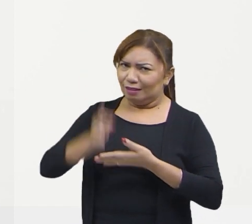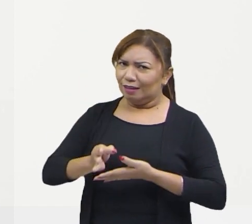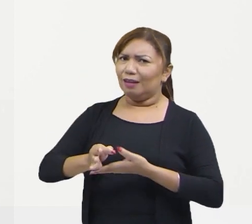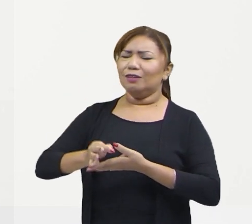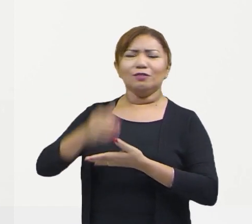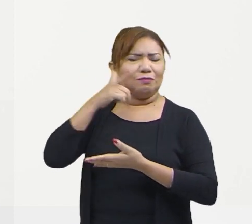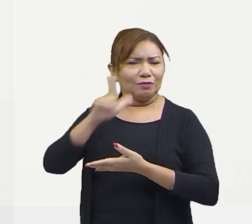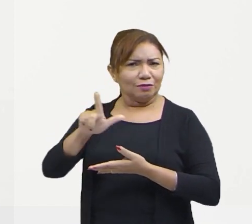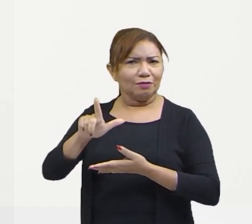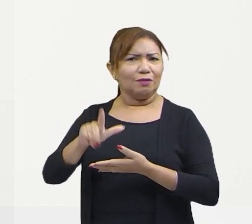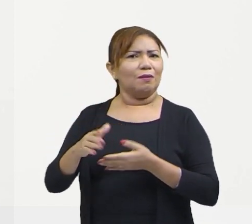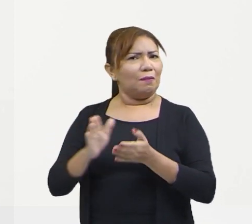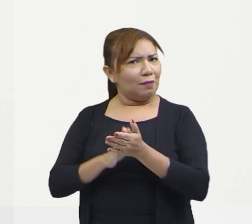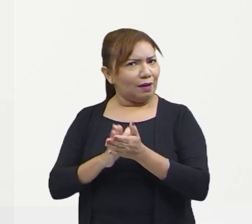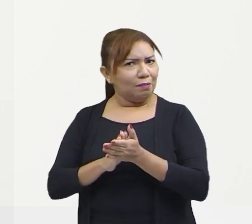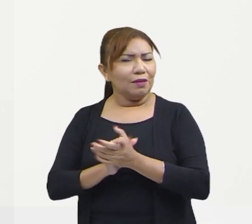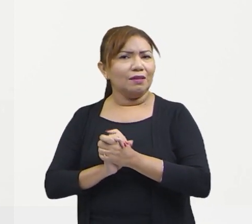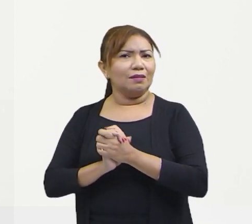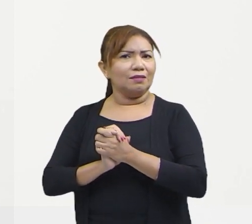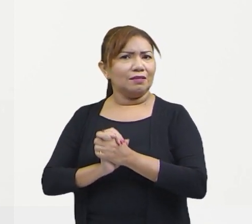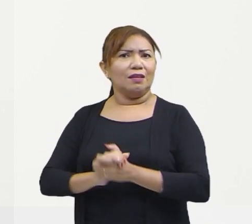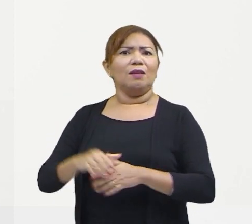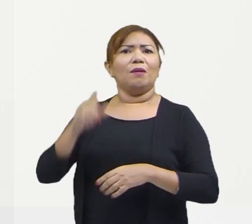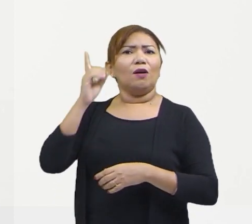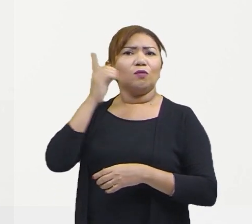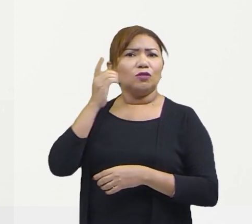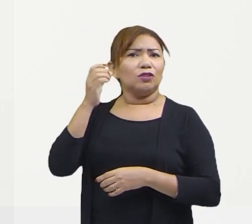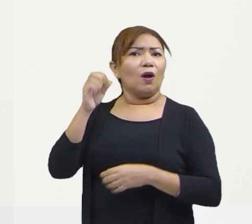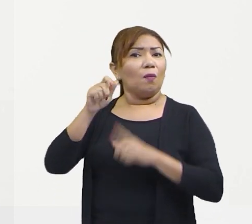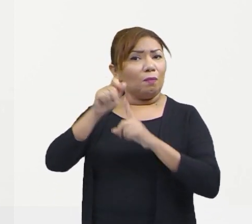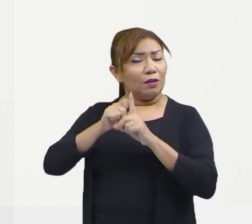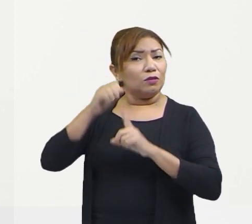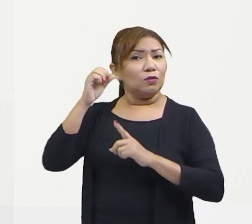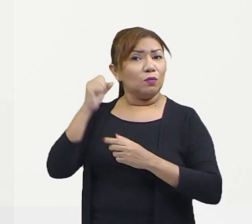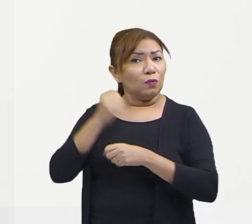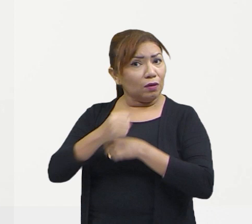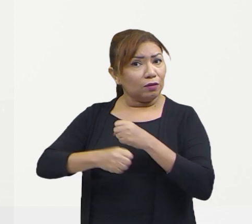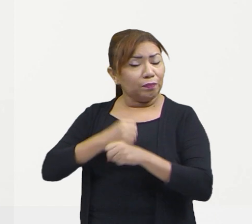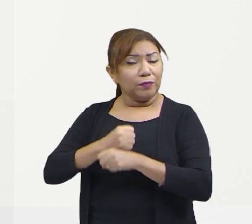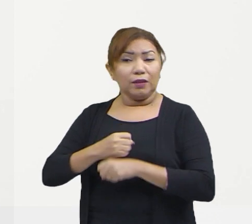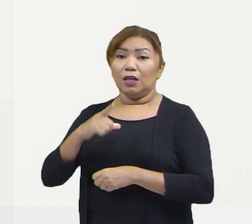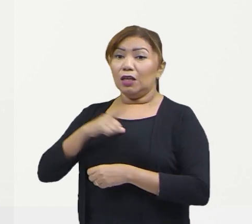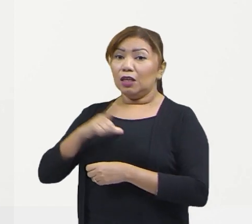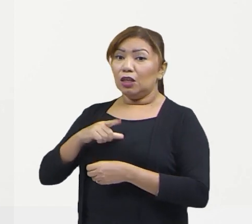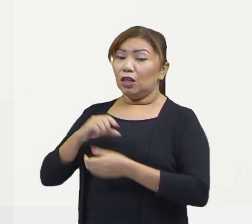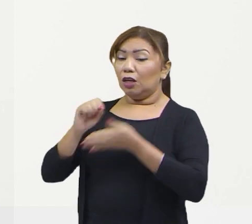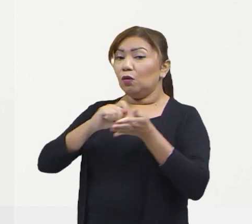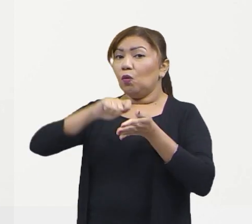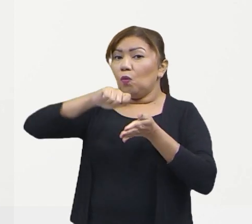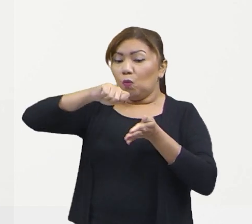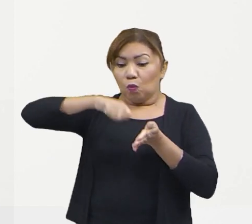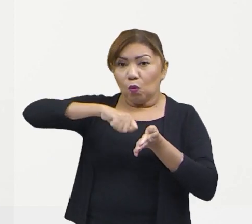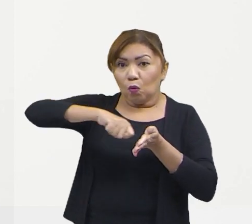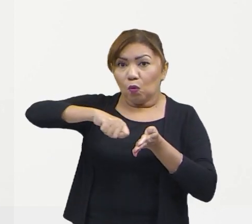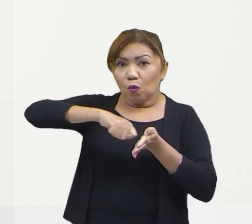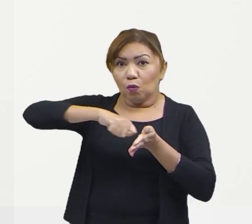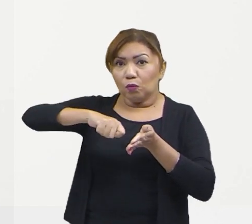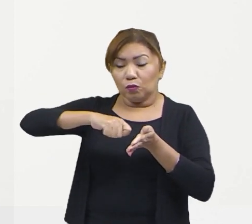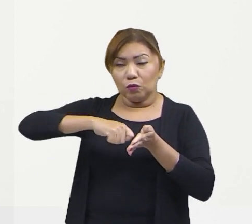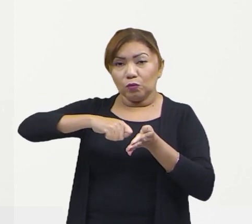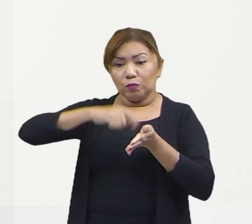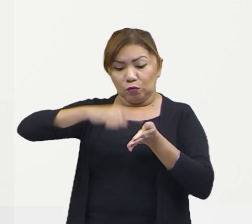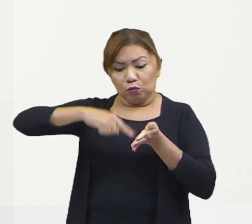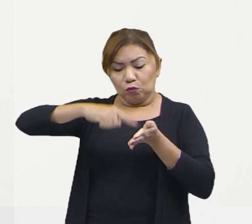semana, mês e ano. Vimos também o código de barra, mas ele é